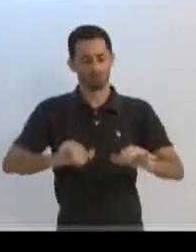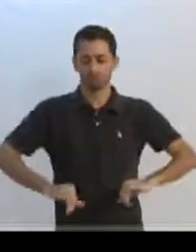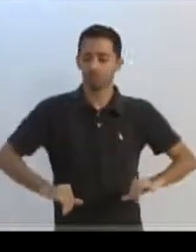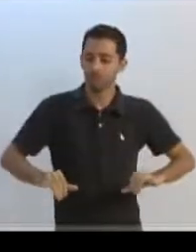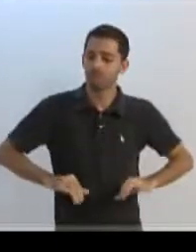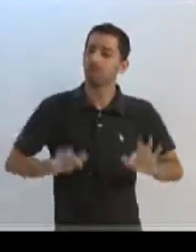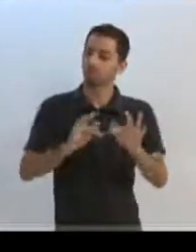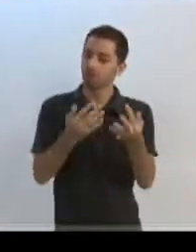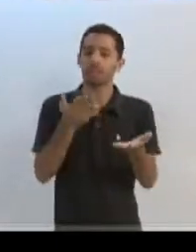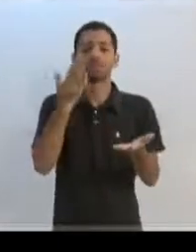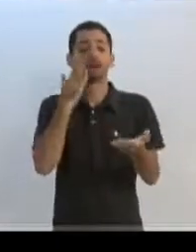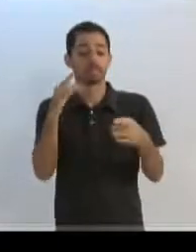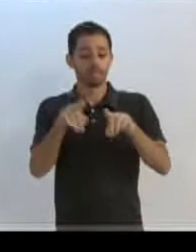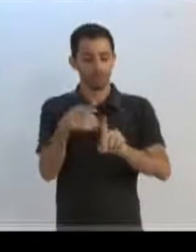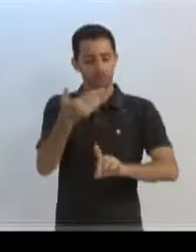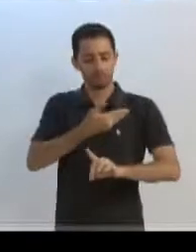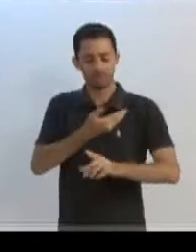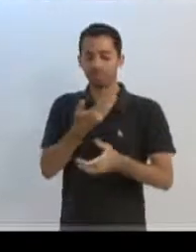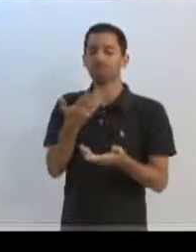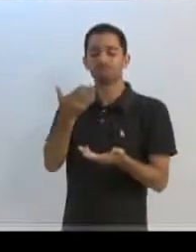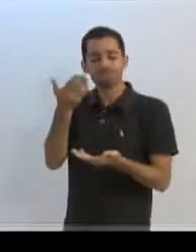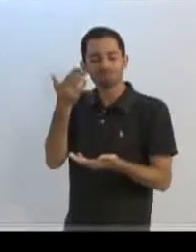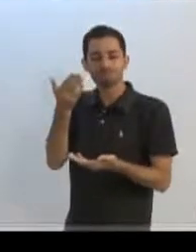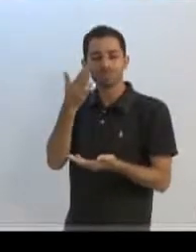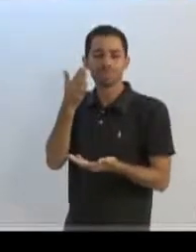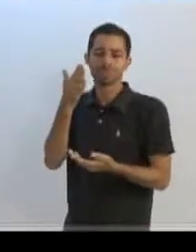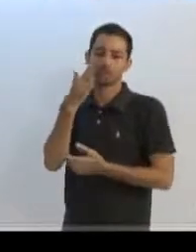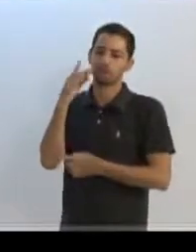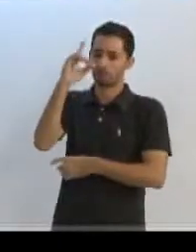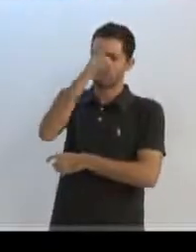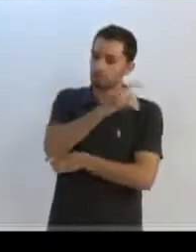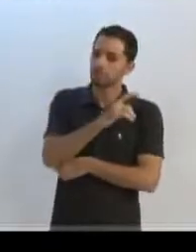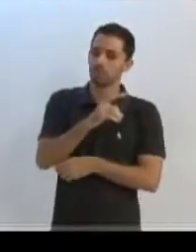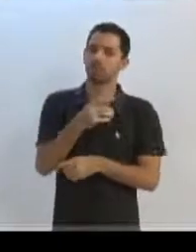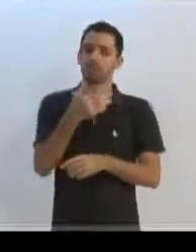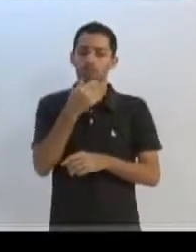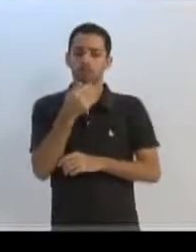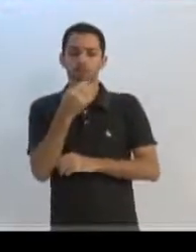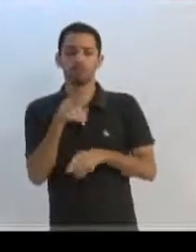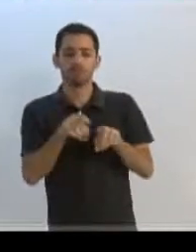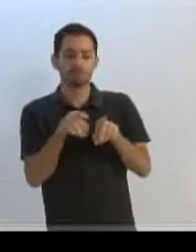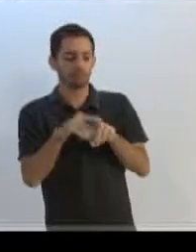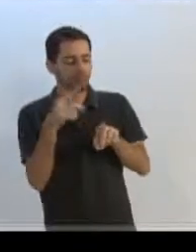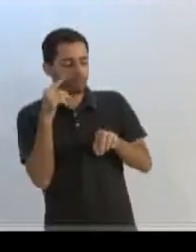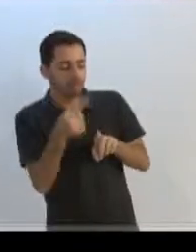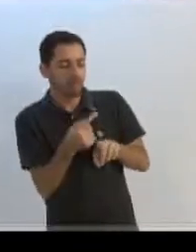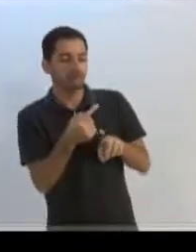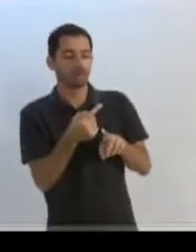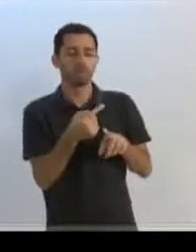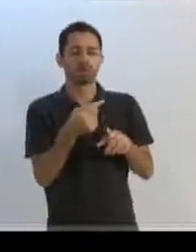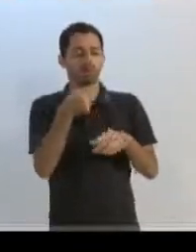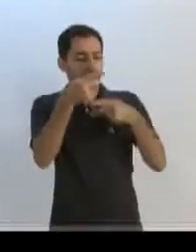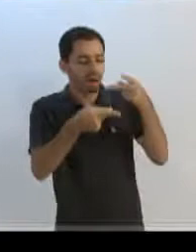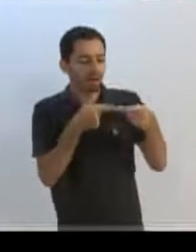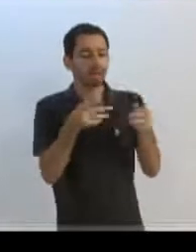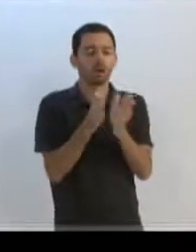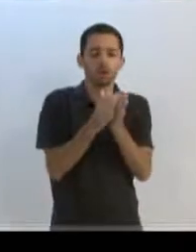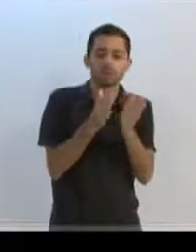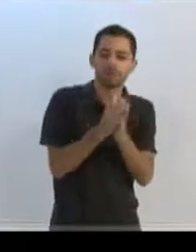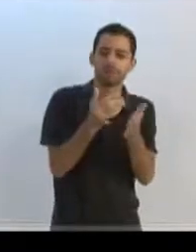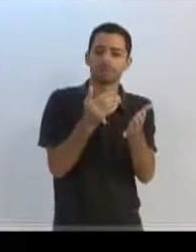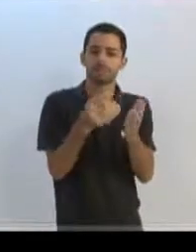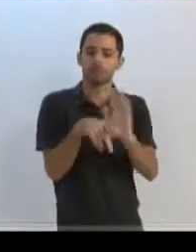e amigos próximos o ex vereador vânio salm foi um dos que conduzir junto com todos os presos presentes as falas e as orações desse